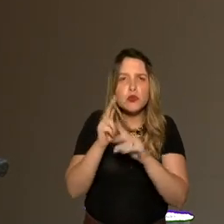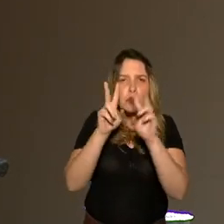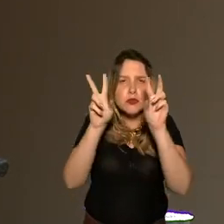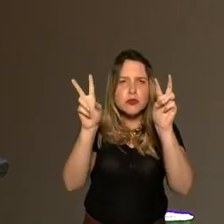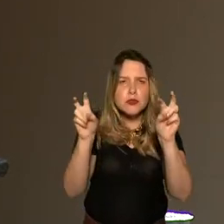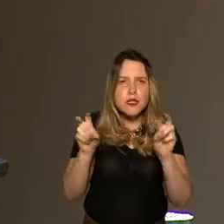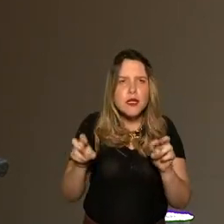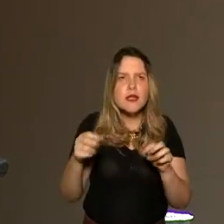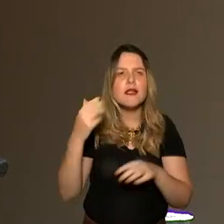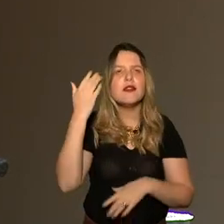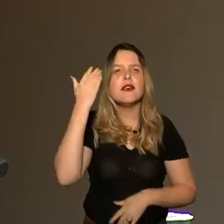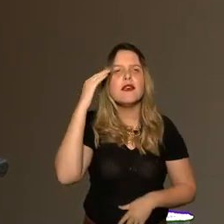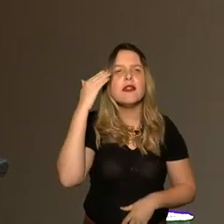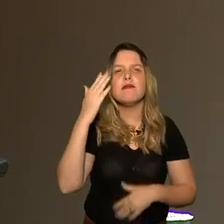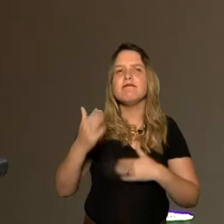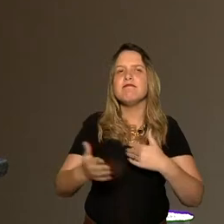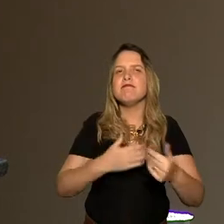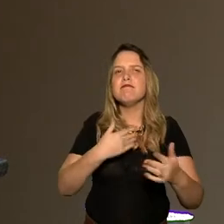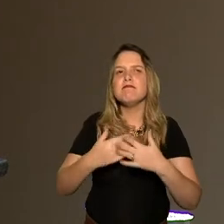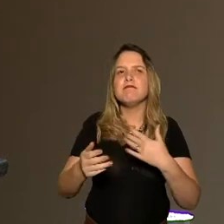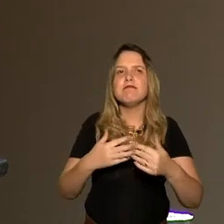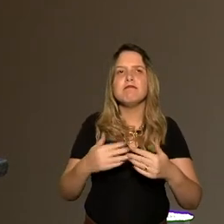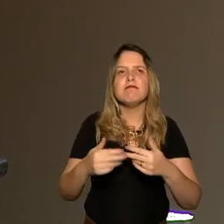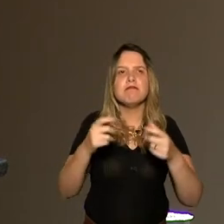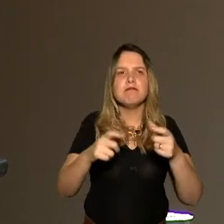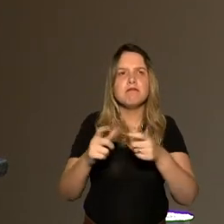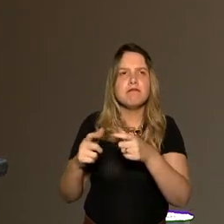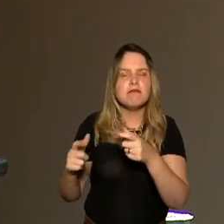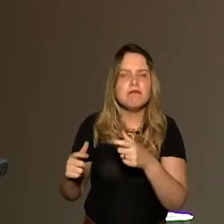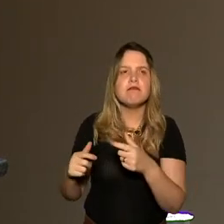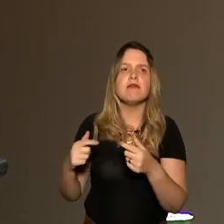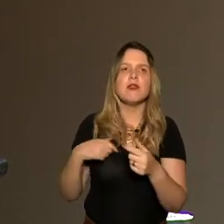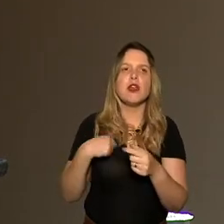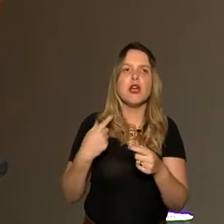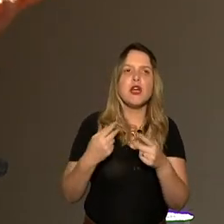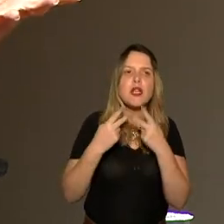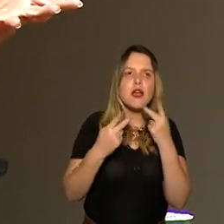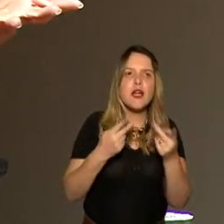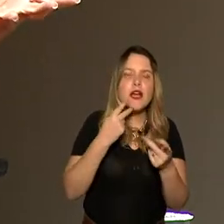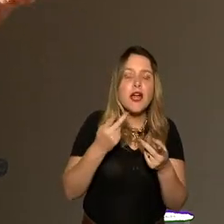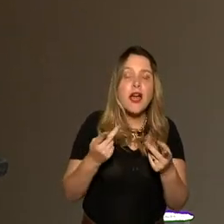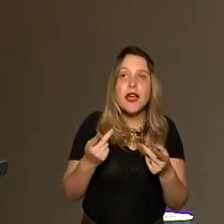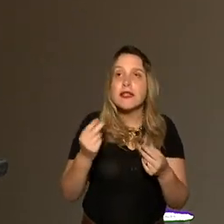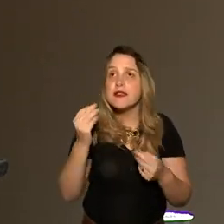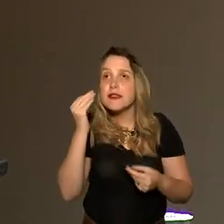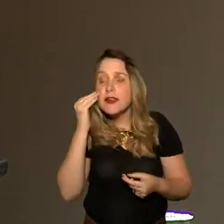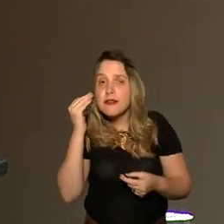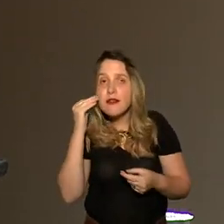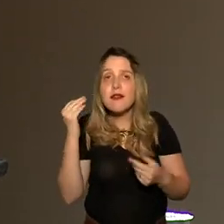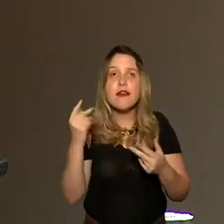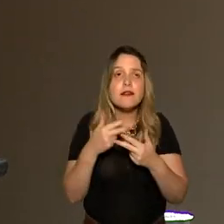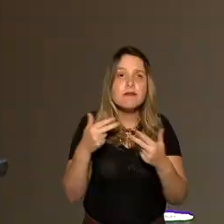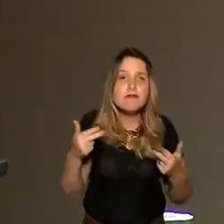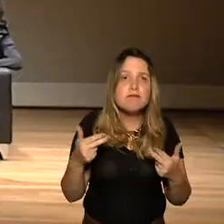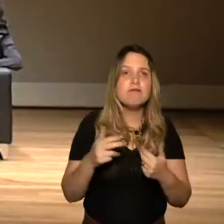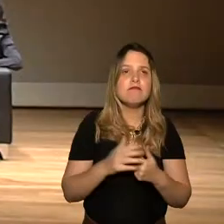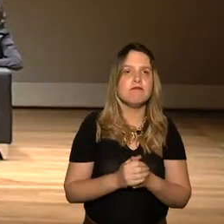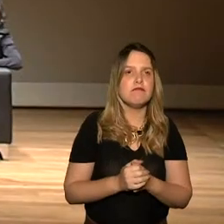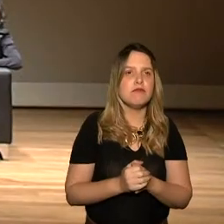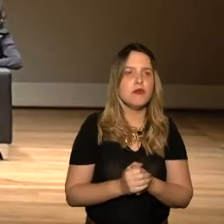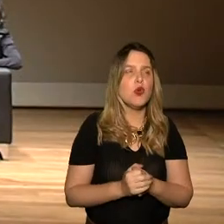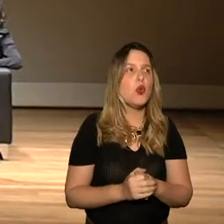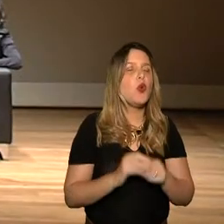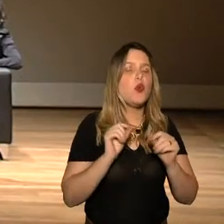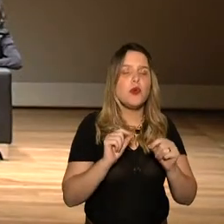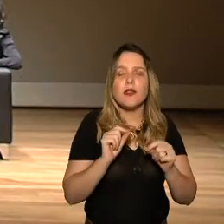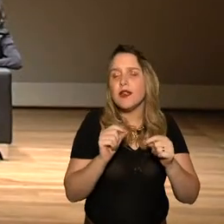é entender que existe um ritual muito rígido para que você possa adentrar esse espaço né e muitas vezes um